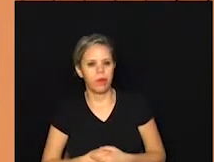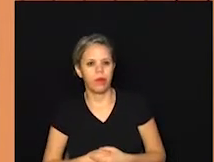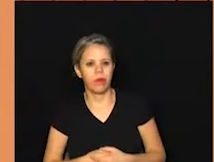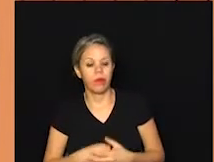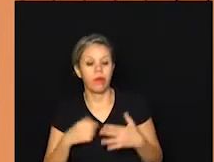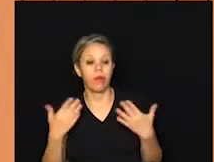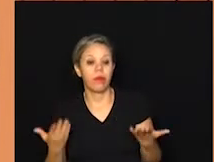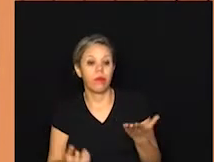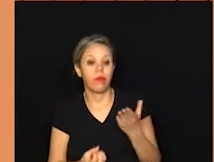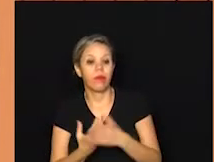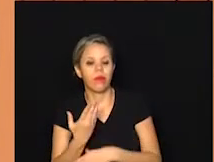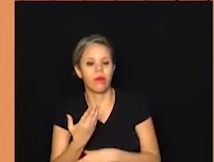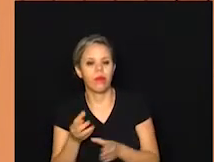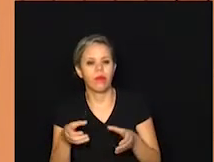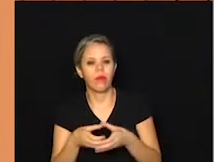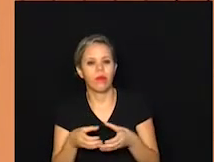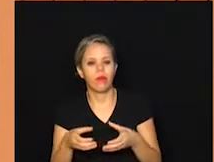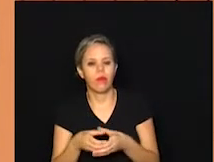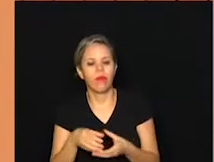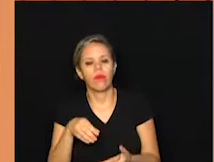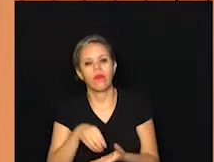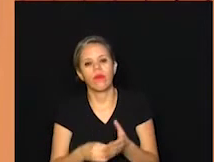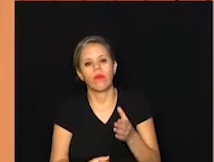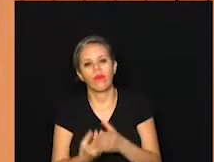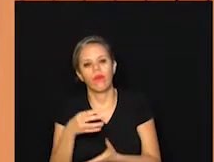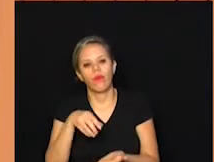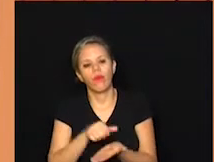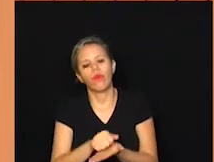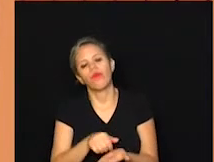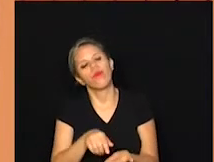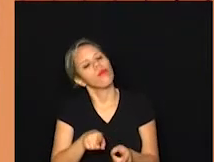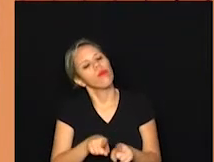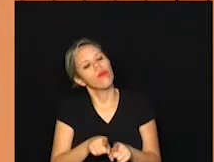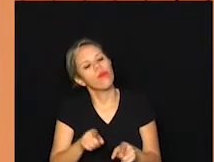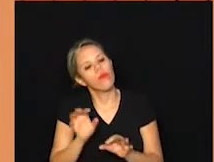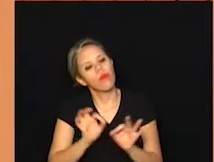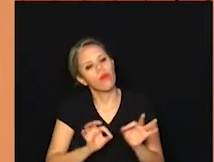Será criada uma comissão do fundo nos moldes do